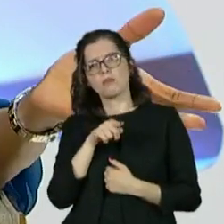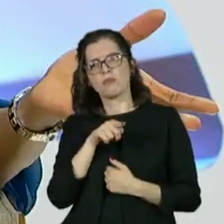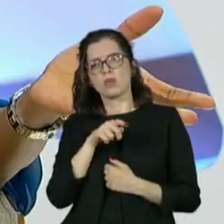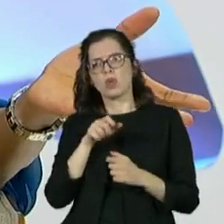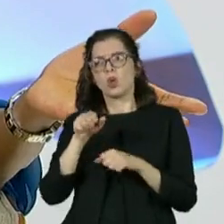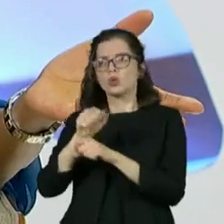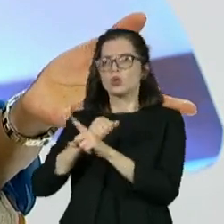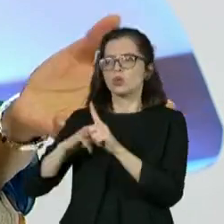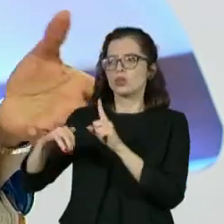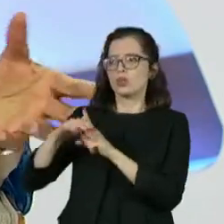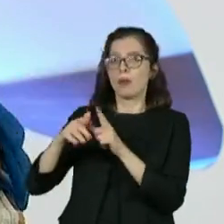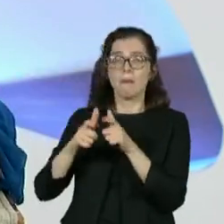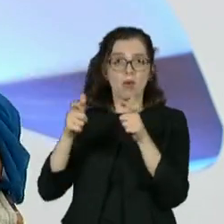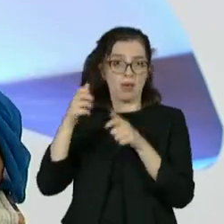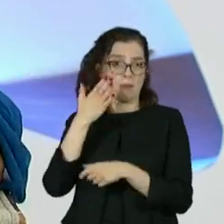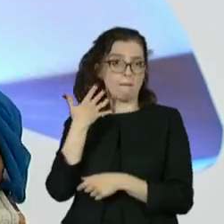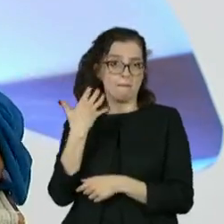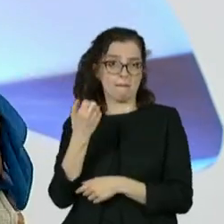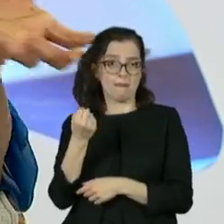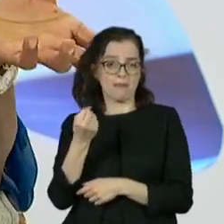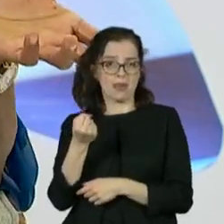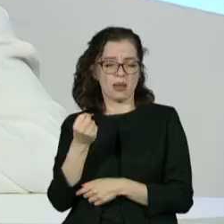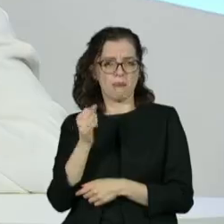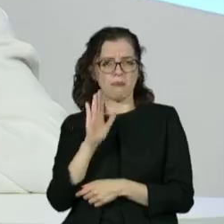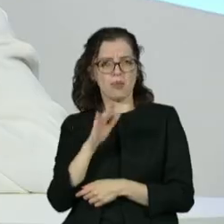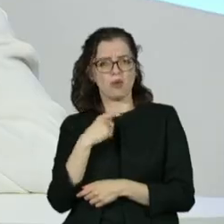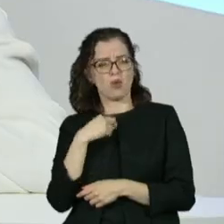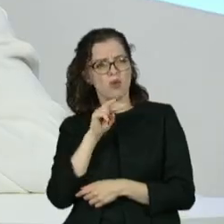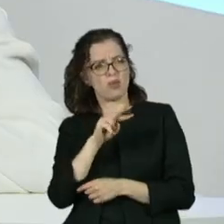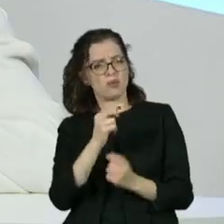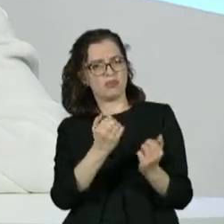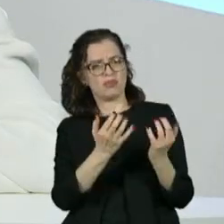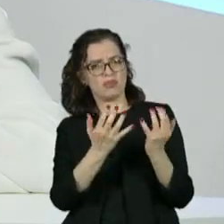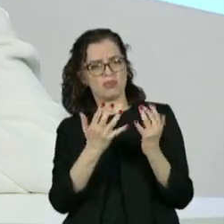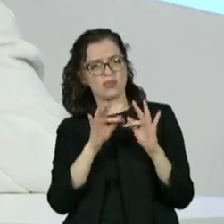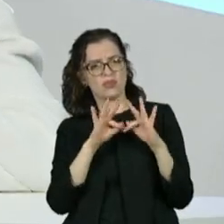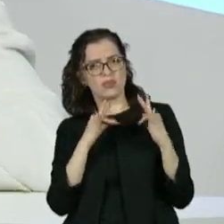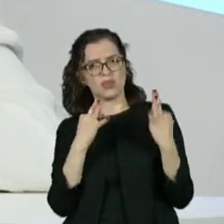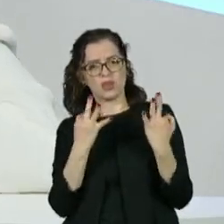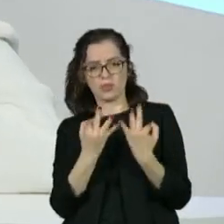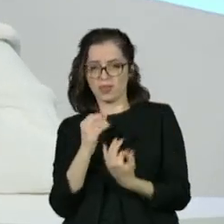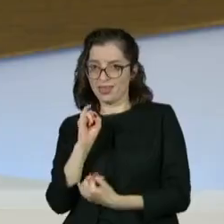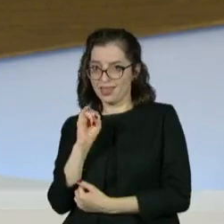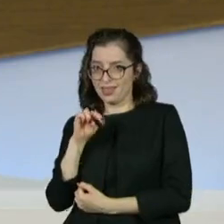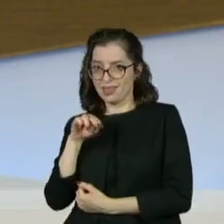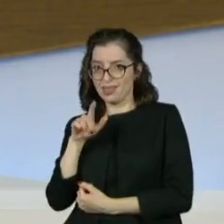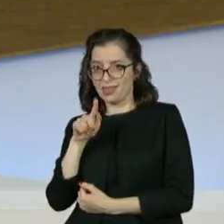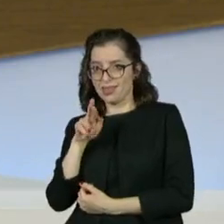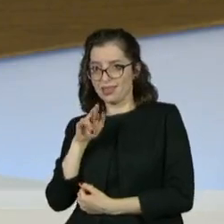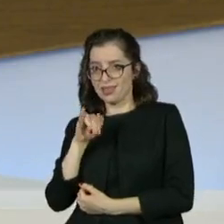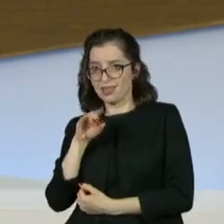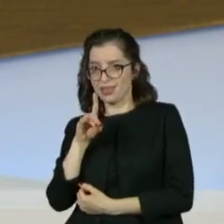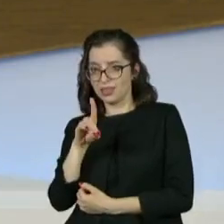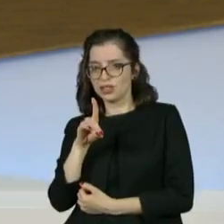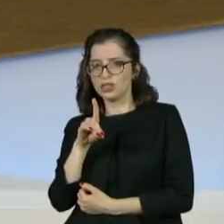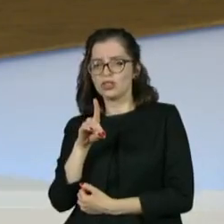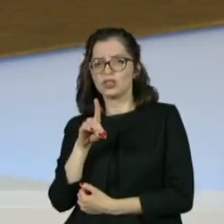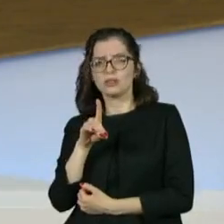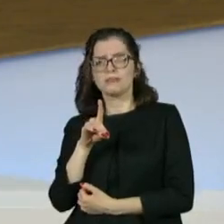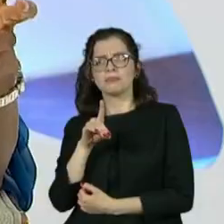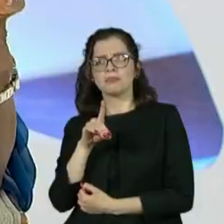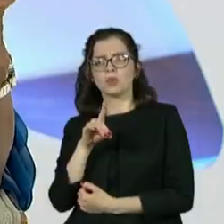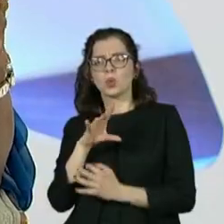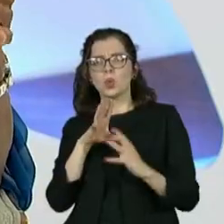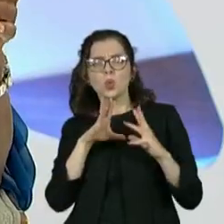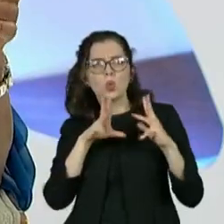só tem preto aqui, porque era a nossa família e toda a família da Ingrid, para você ver como é que as coisas mudam. Então, assim, a minha